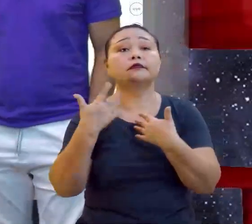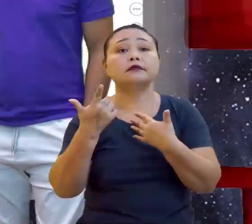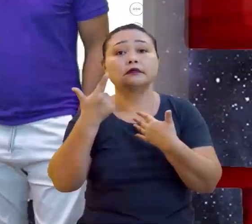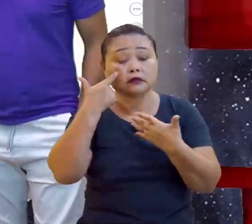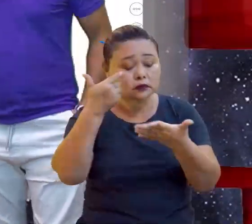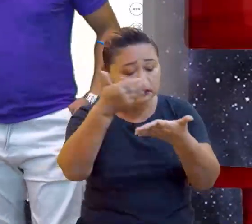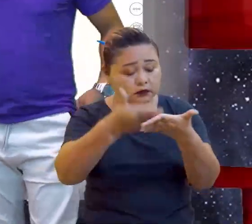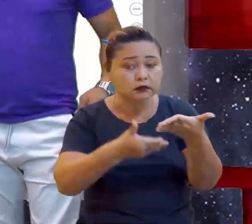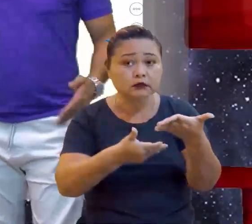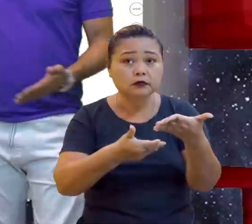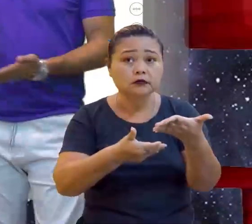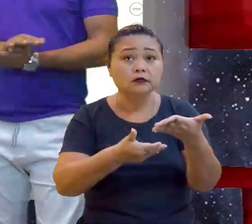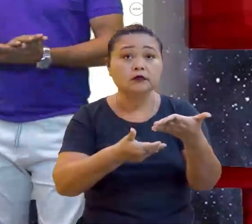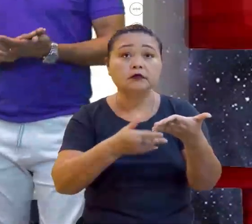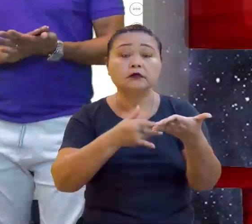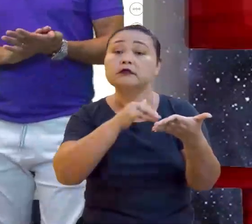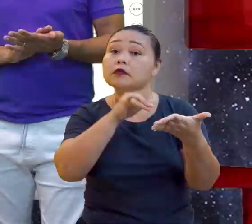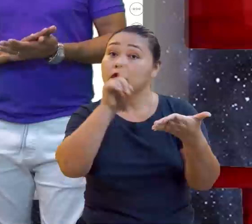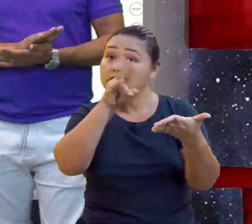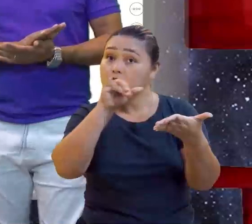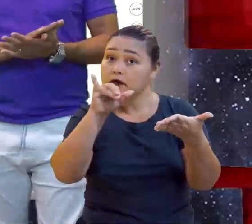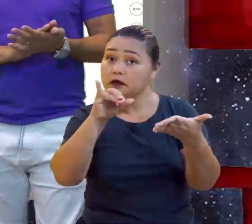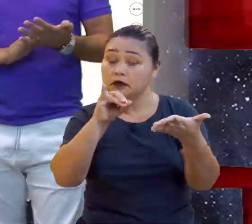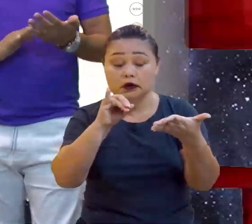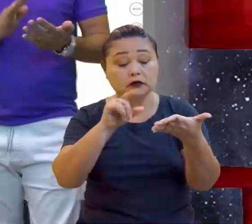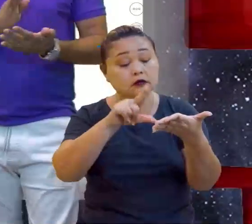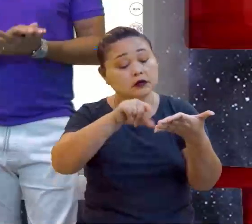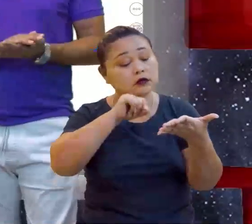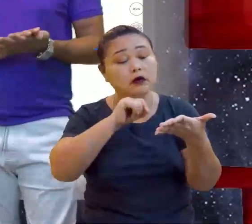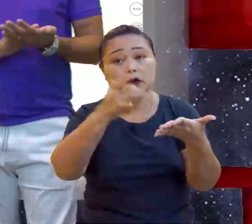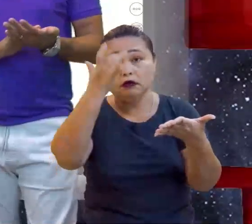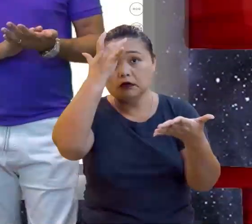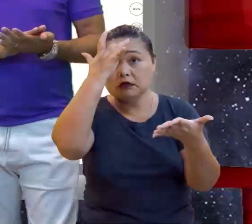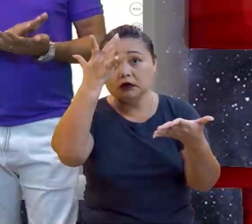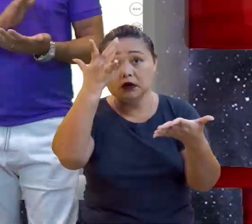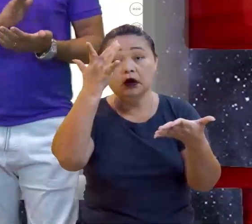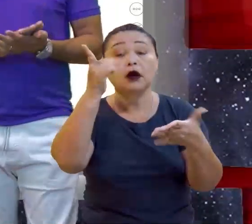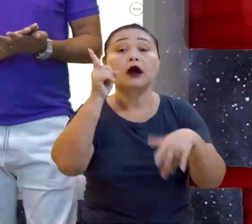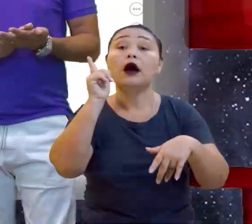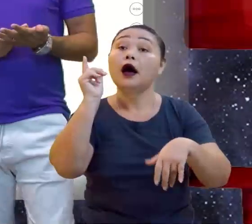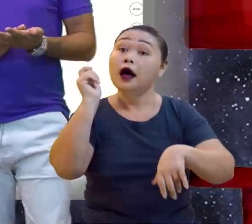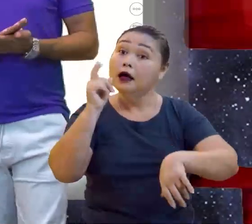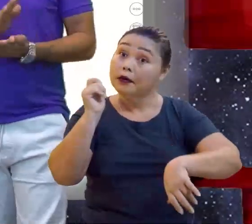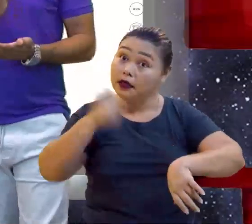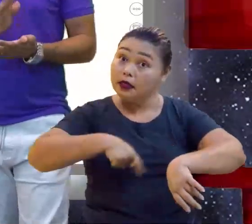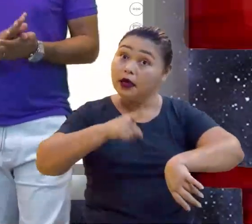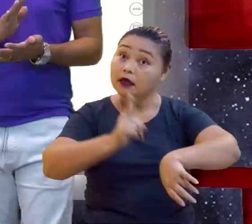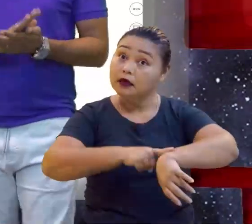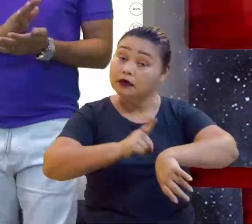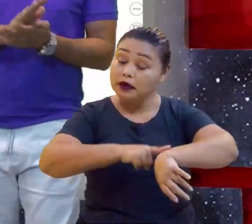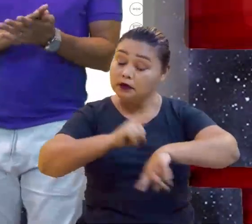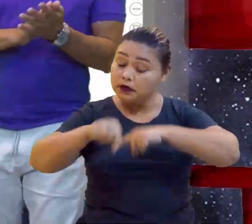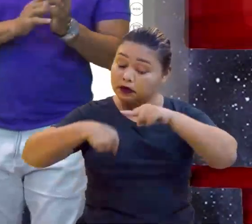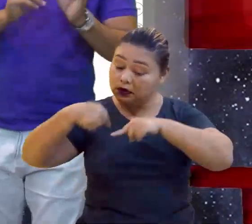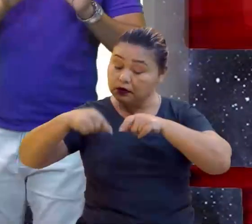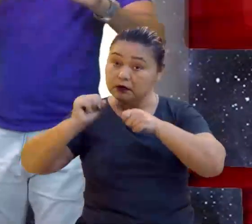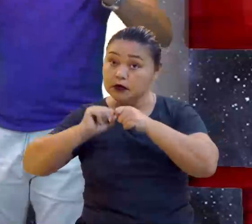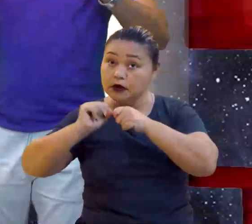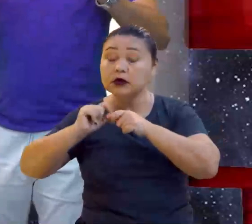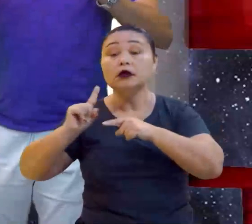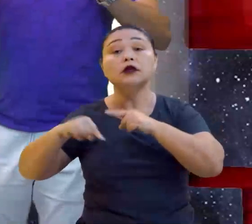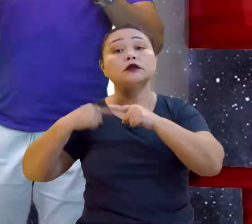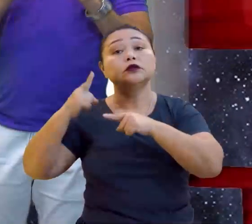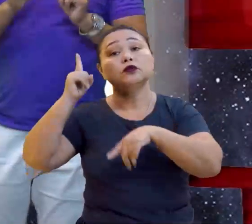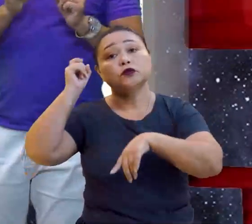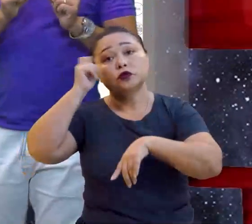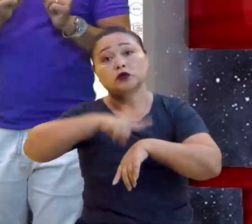identificar isso, você vai fazer as fáceis primeiro para deixar tempo para as que você considera mais difíceis. Mas, como vocês